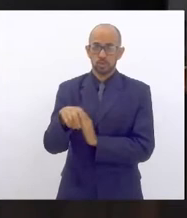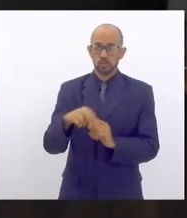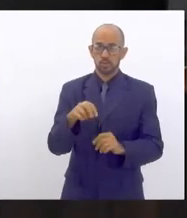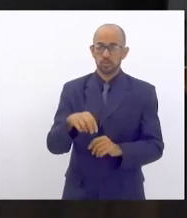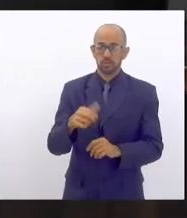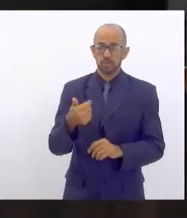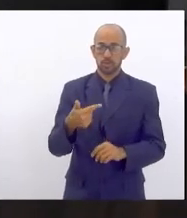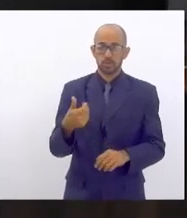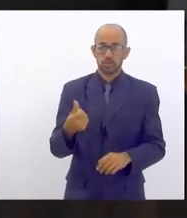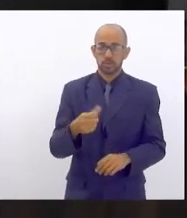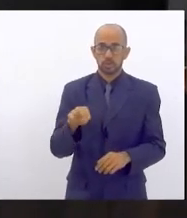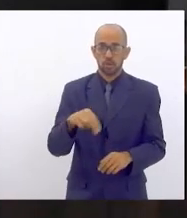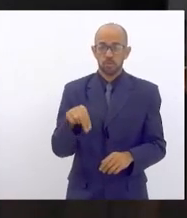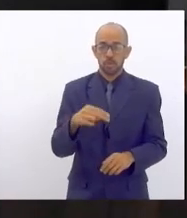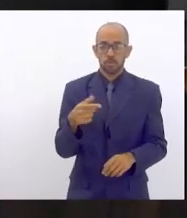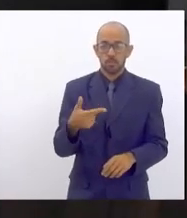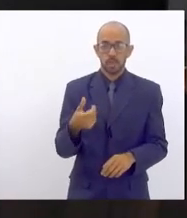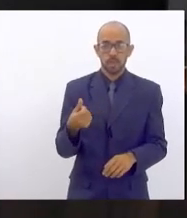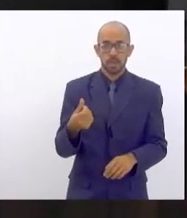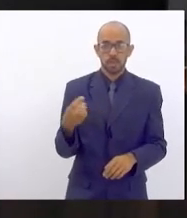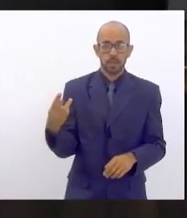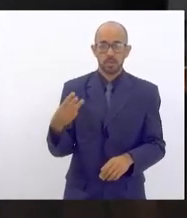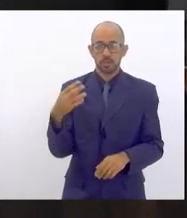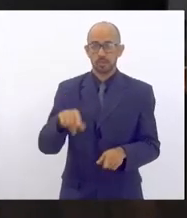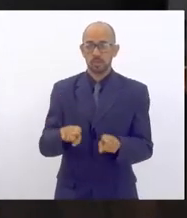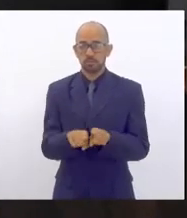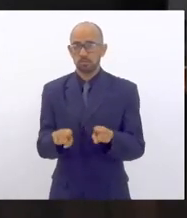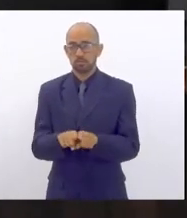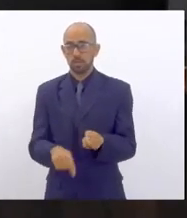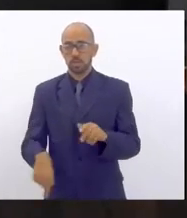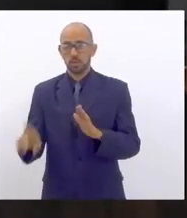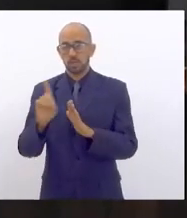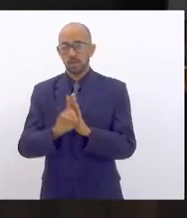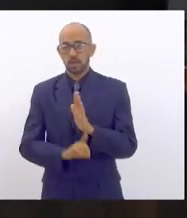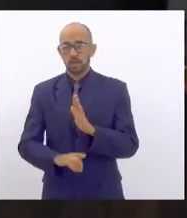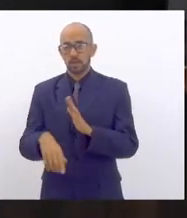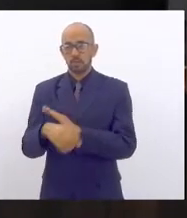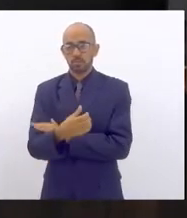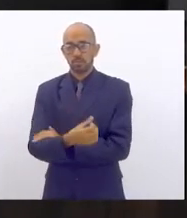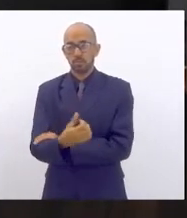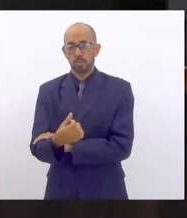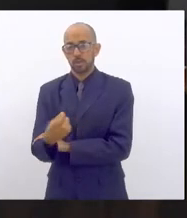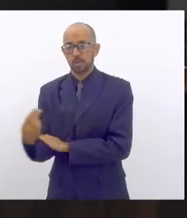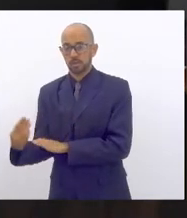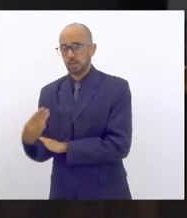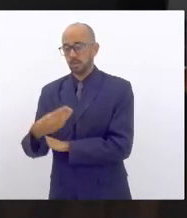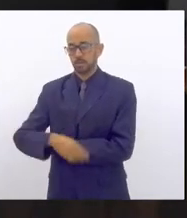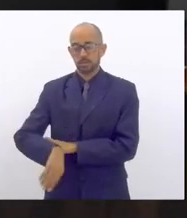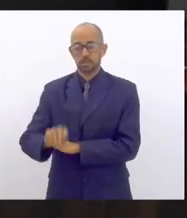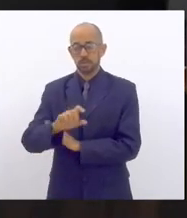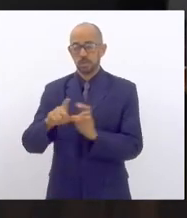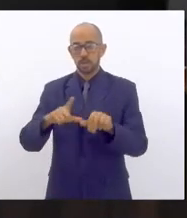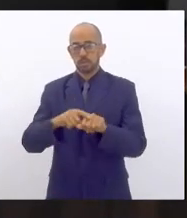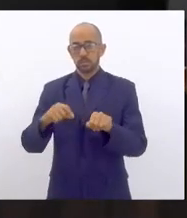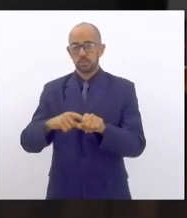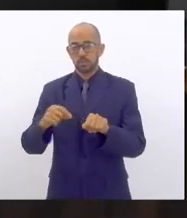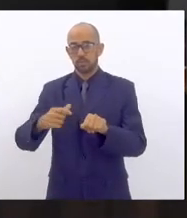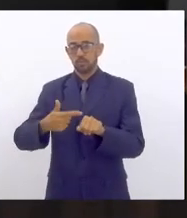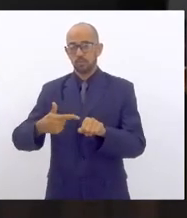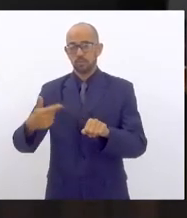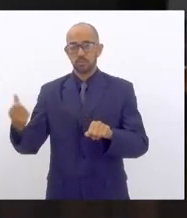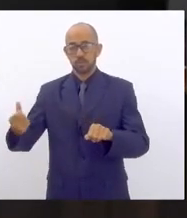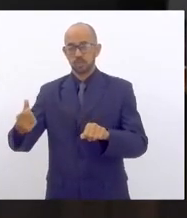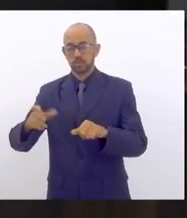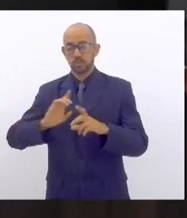63, e ainda o decreto-lei de número 667, de 2 de julho de 67, artigo 26. Em